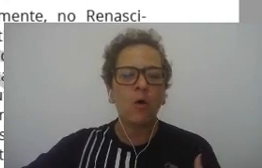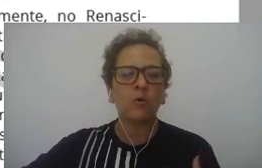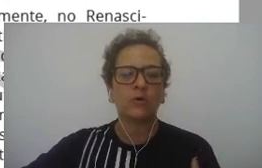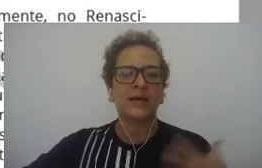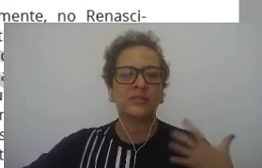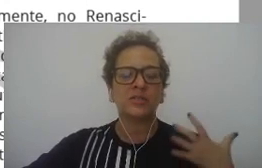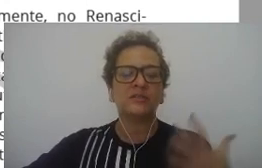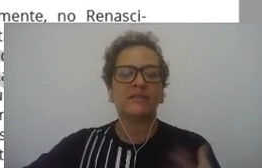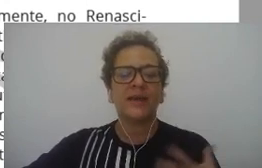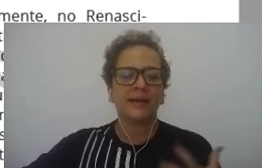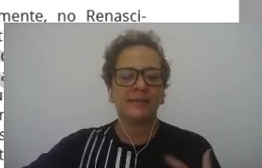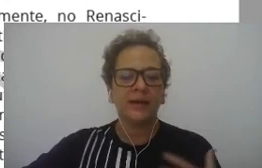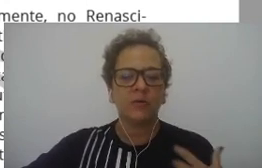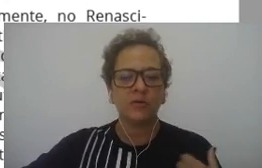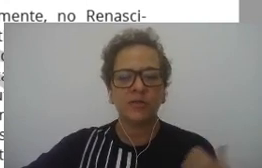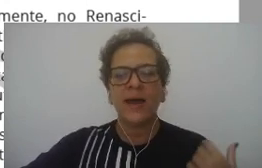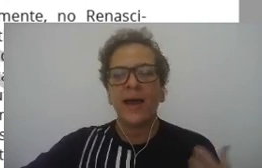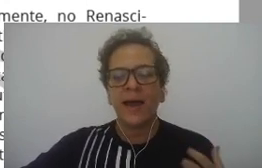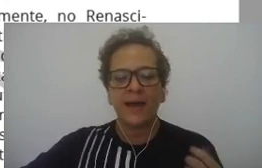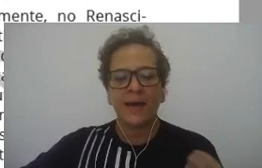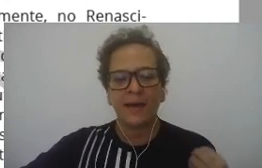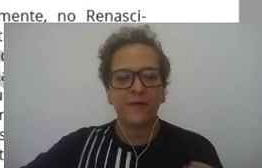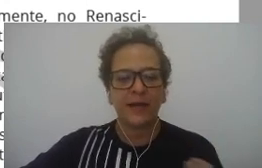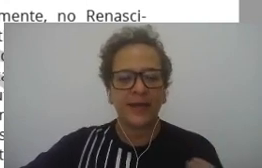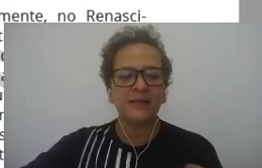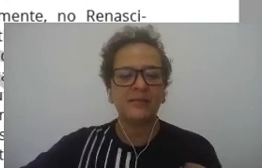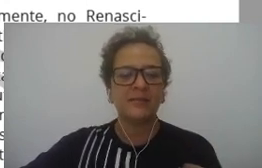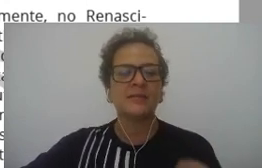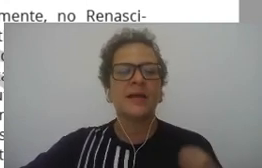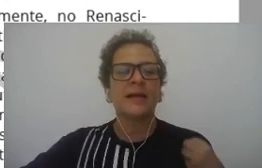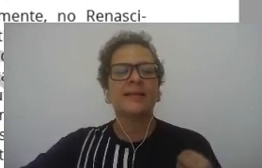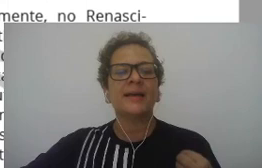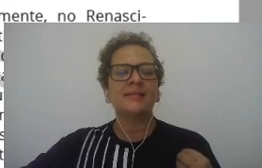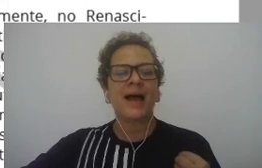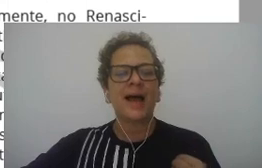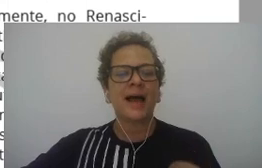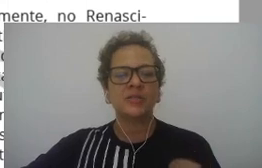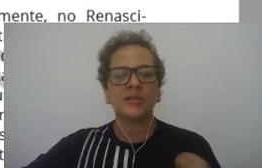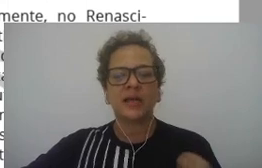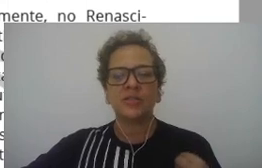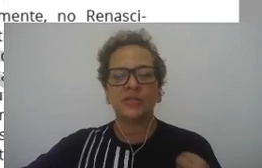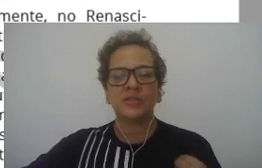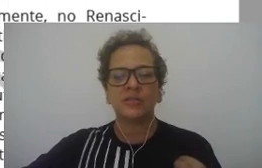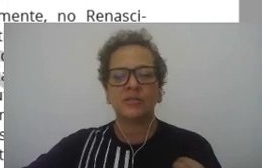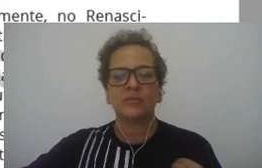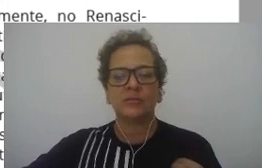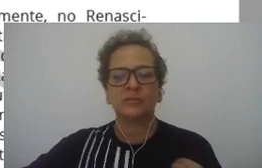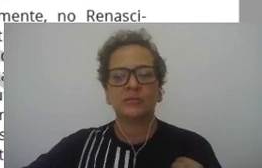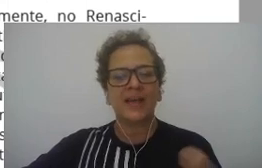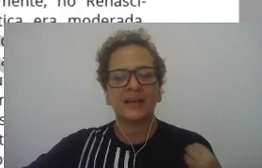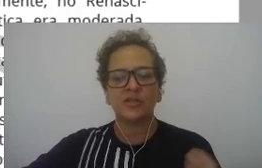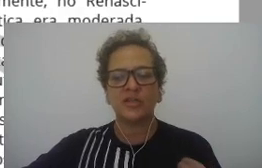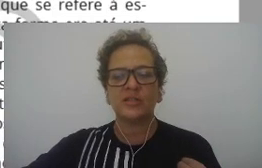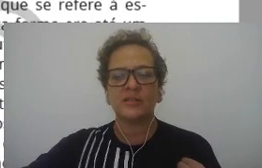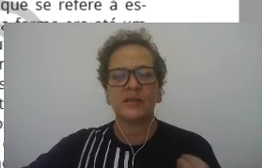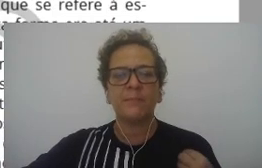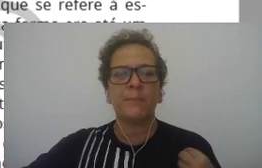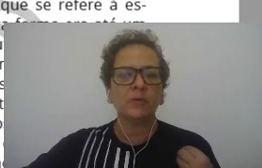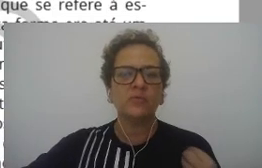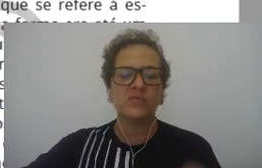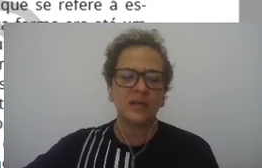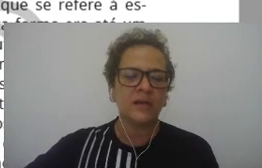como o barroco e a gente tem até hoje referências Dessa arte né de dos